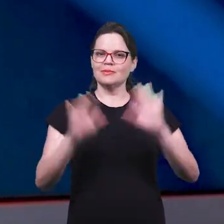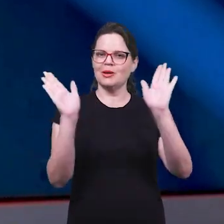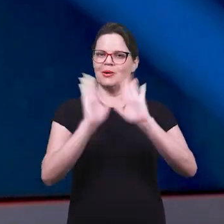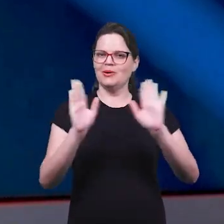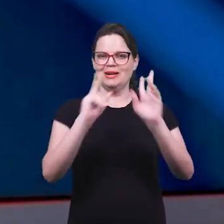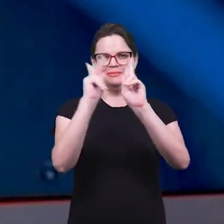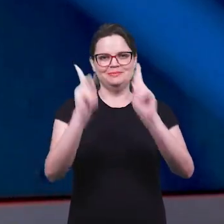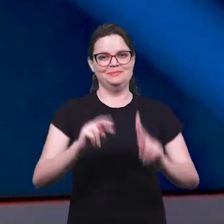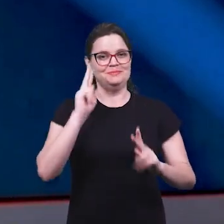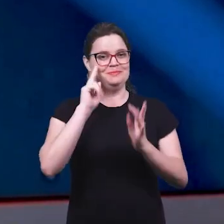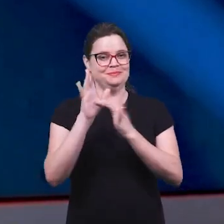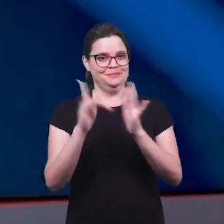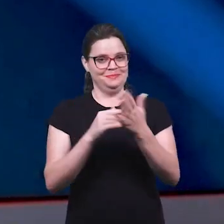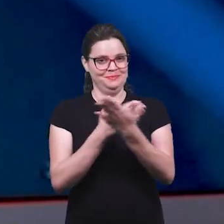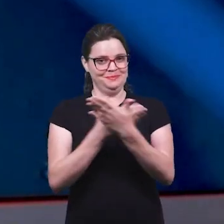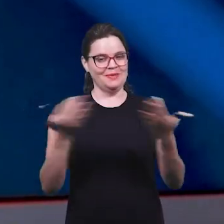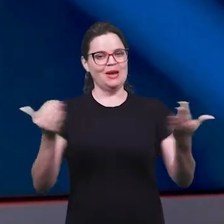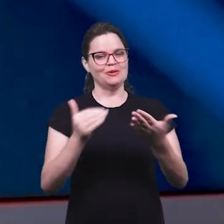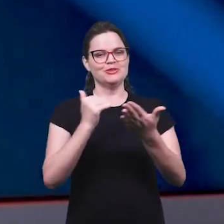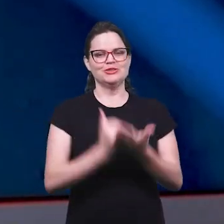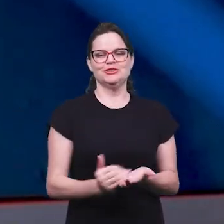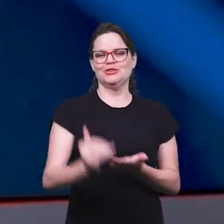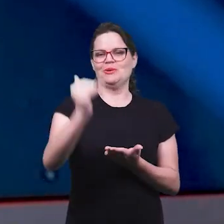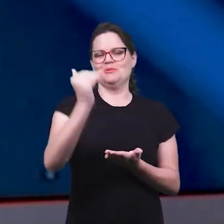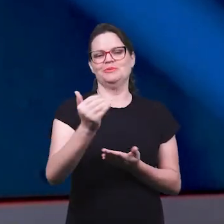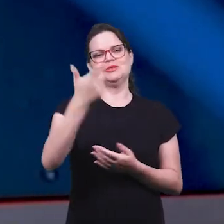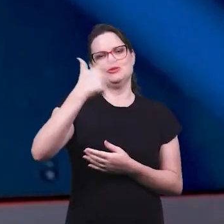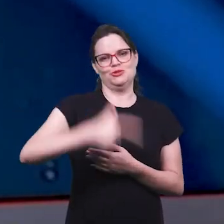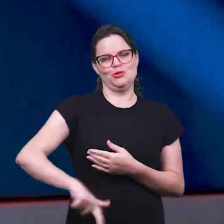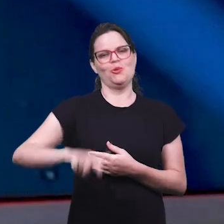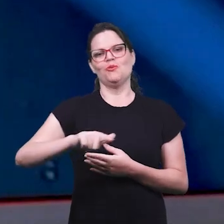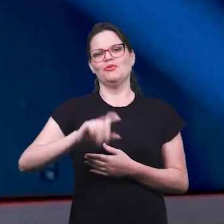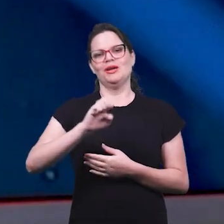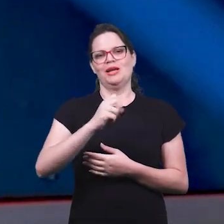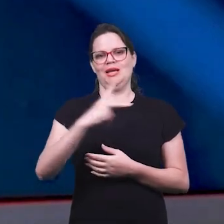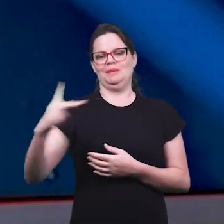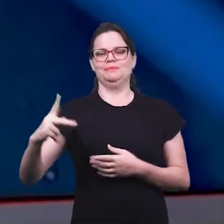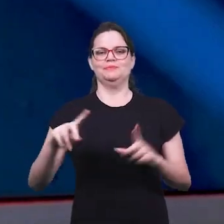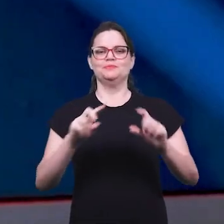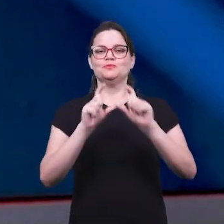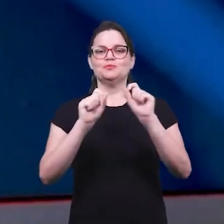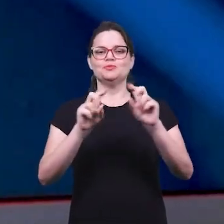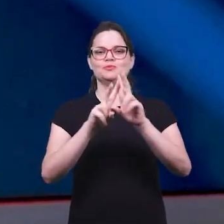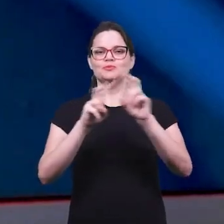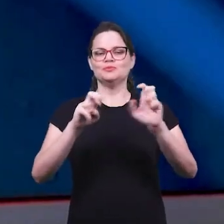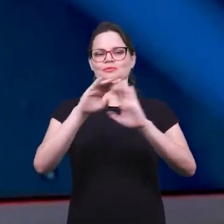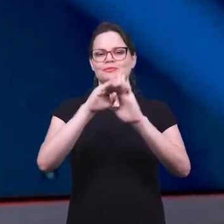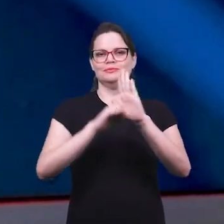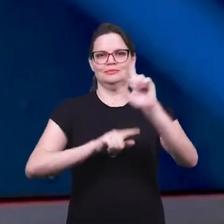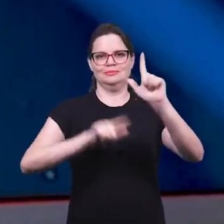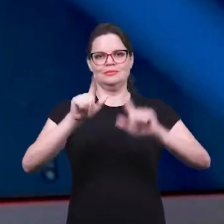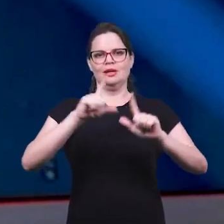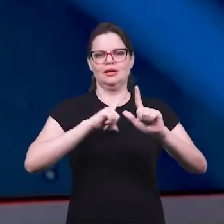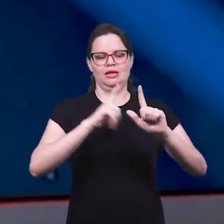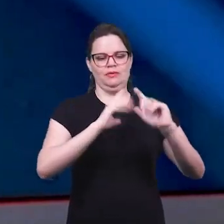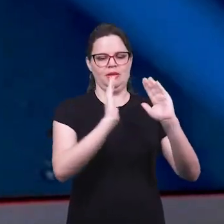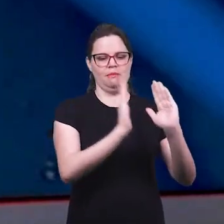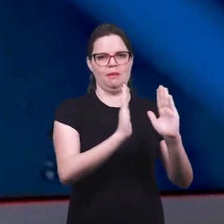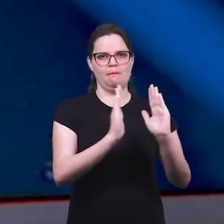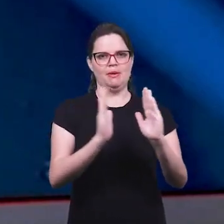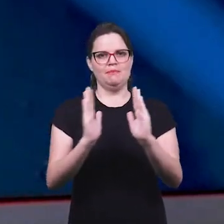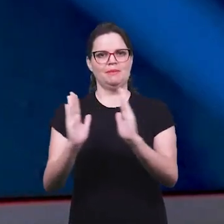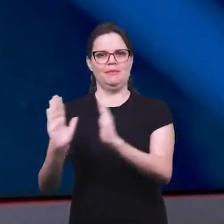Olá, paz do Senhor Jesus. Nós estamos começando mais uma edição de um programa que faz parte de uma série